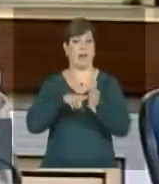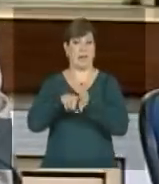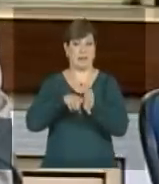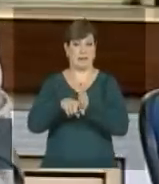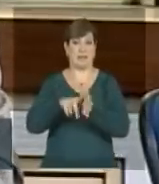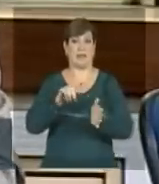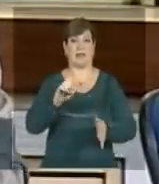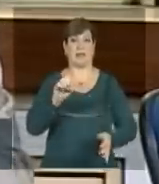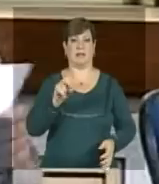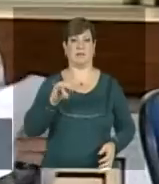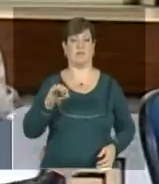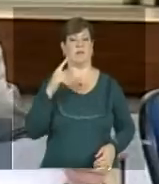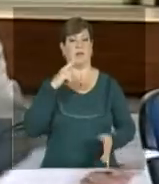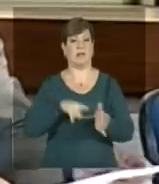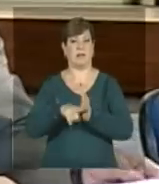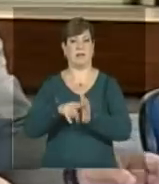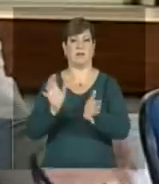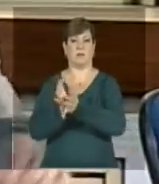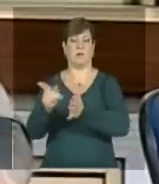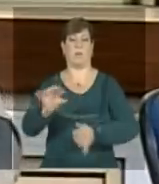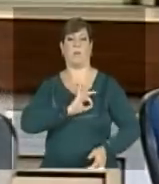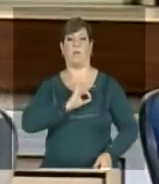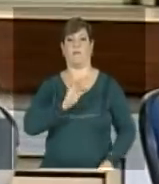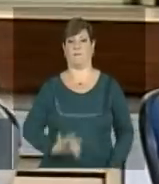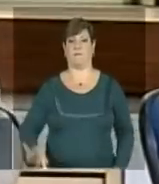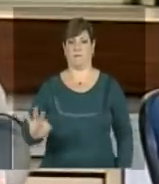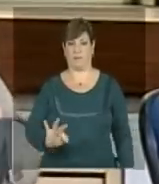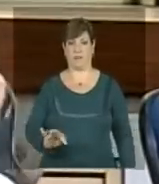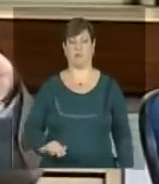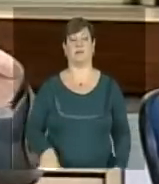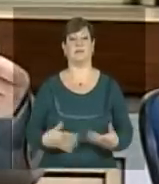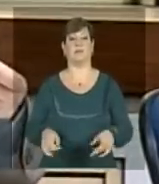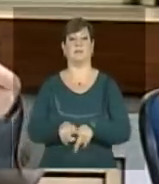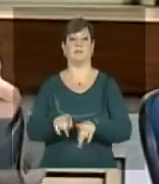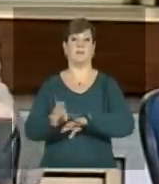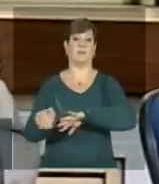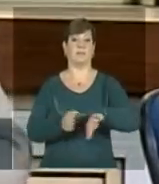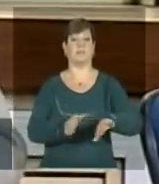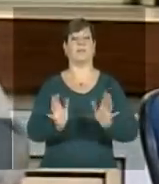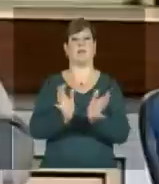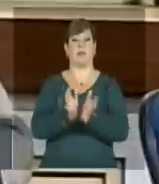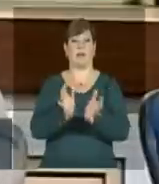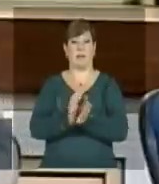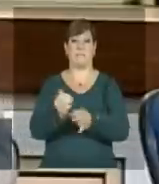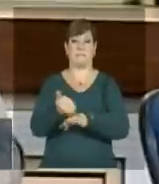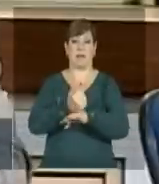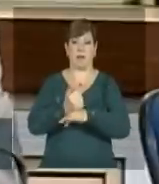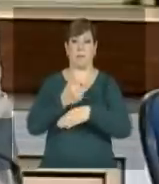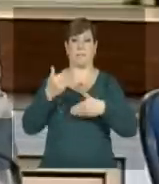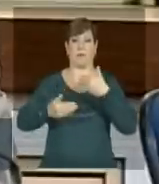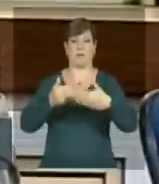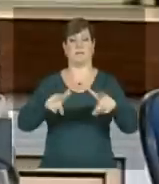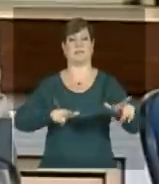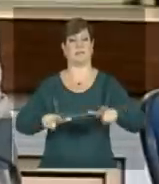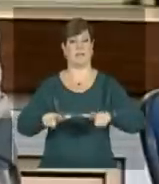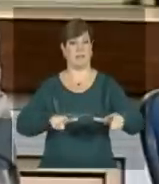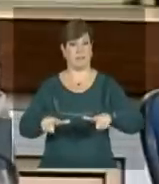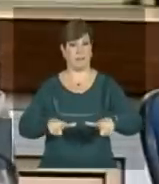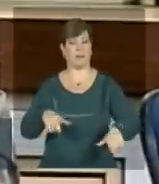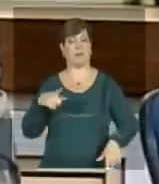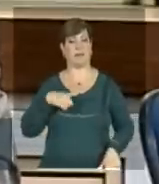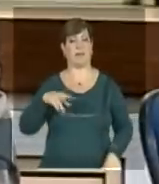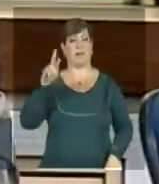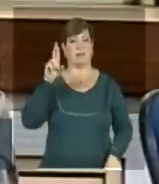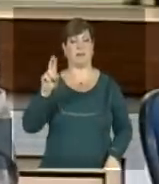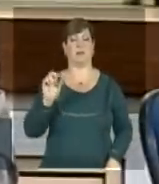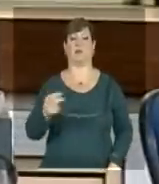Exames, do Departamento da Polícia Federal. Por fim, na área de melhoria de processos de trabalho, está